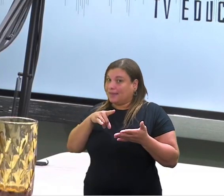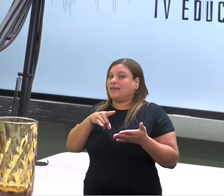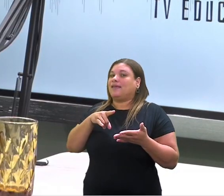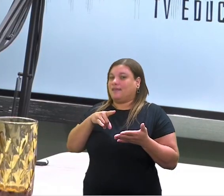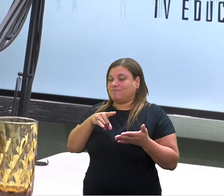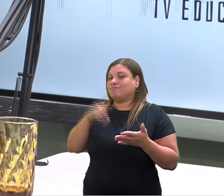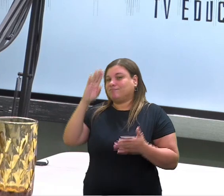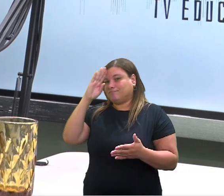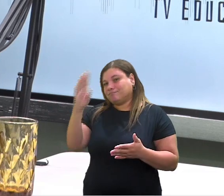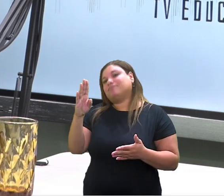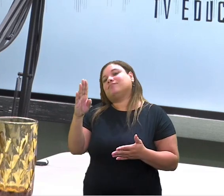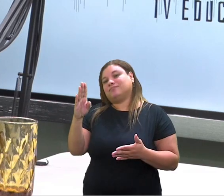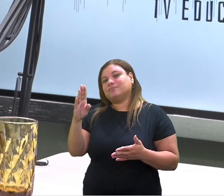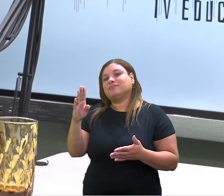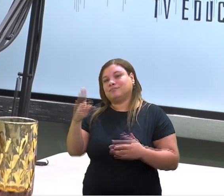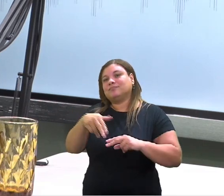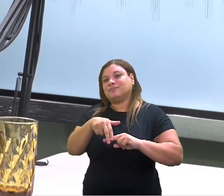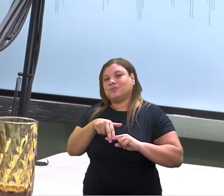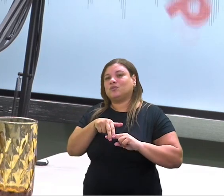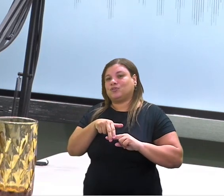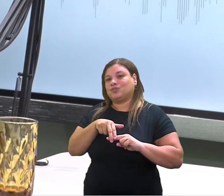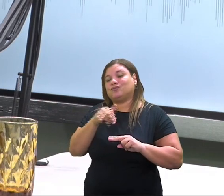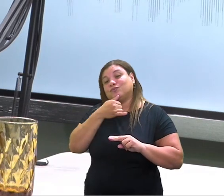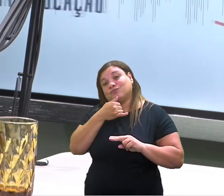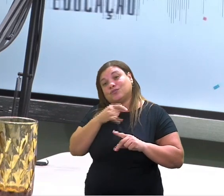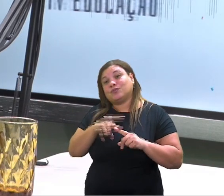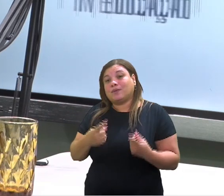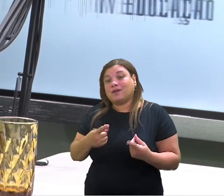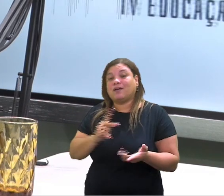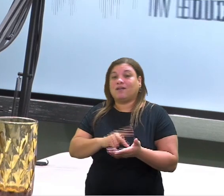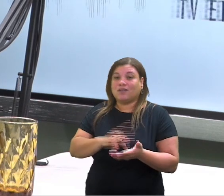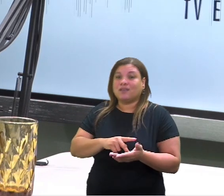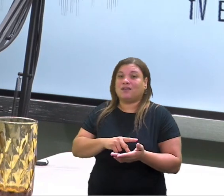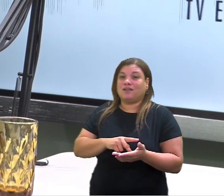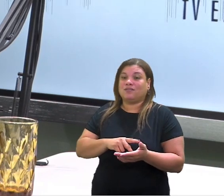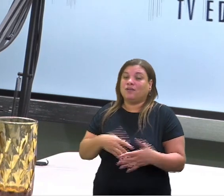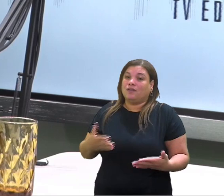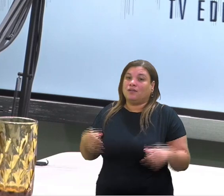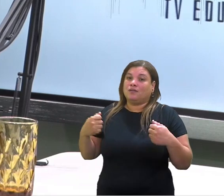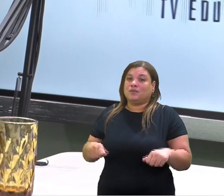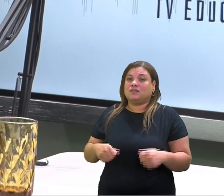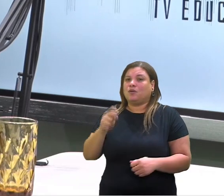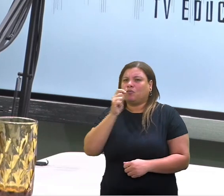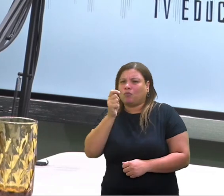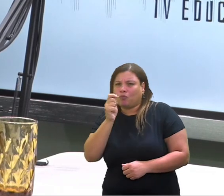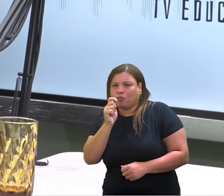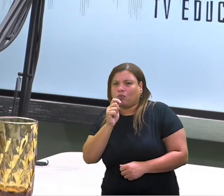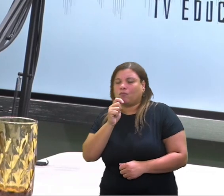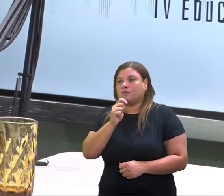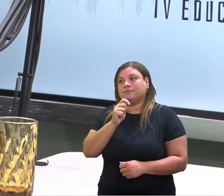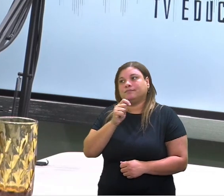joia? Militares que trabalham, mas, em especial agora, da 5ª Companhia de Polícia Militar Independente, que está situada na Vila